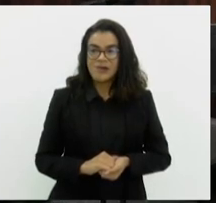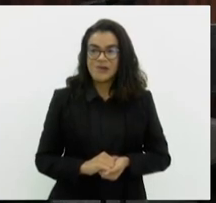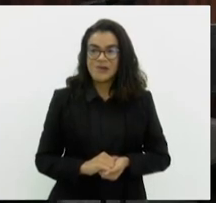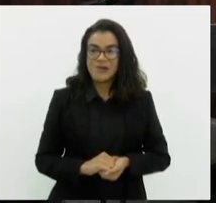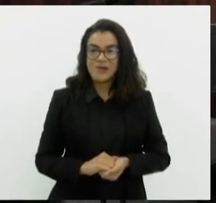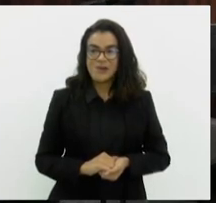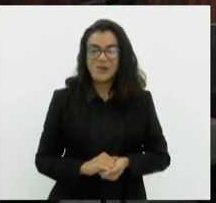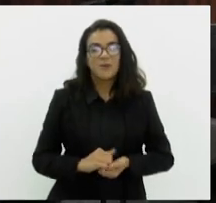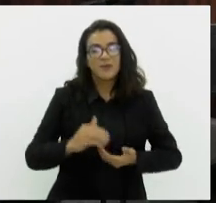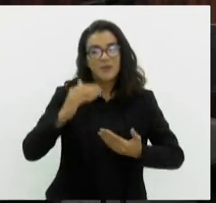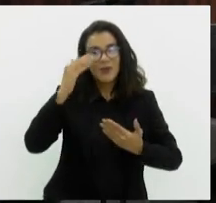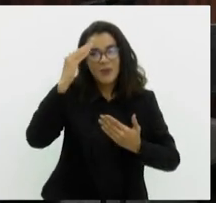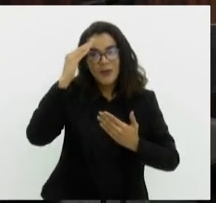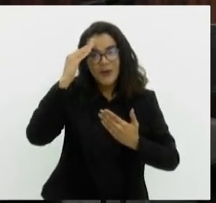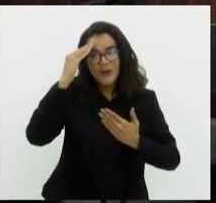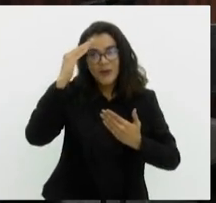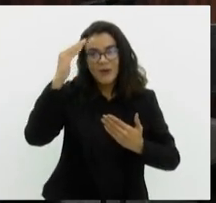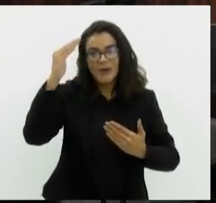Muito obrigado,